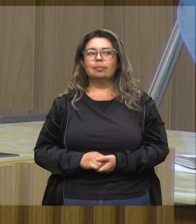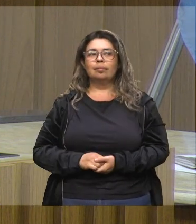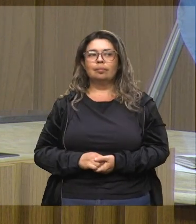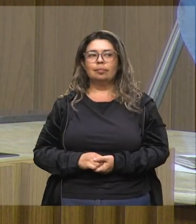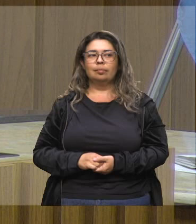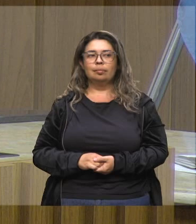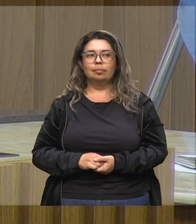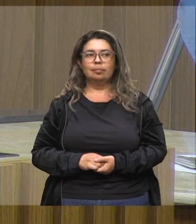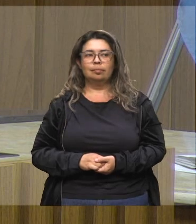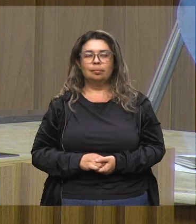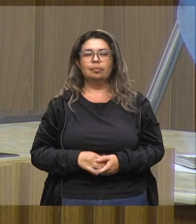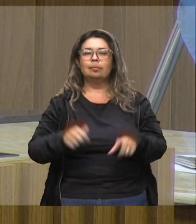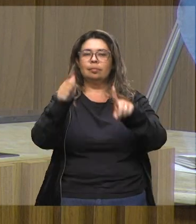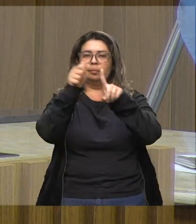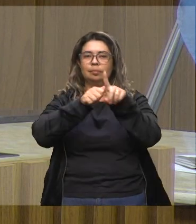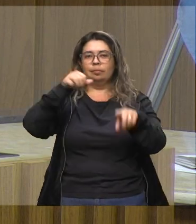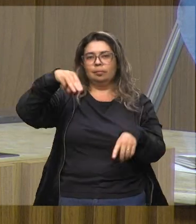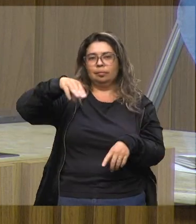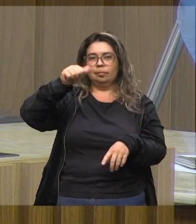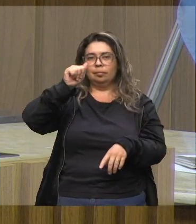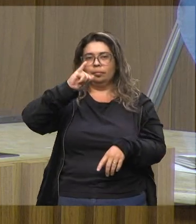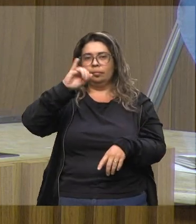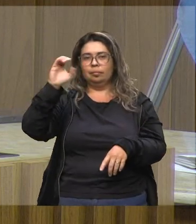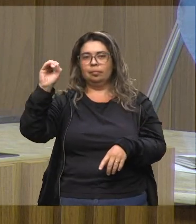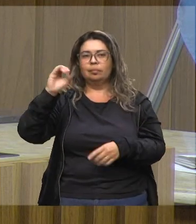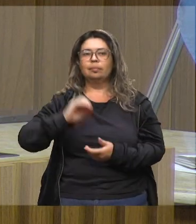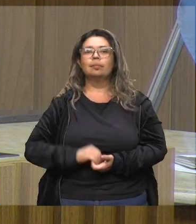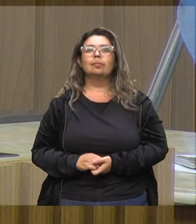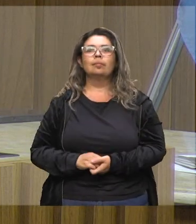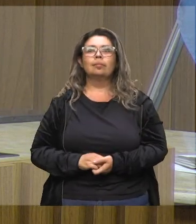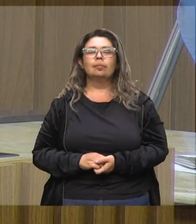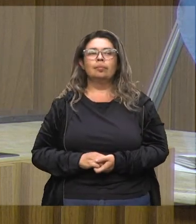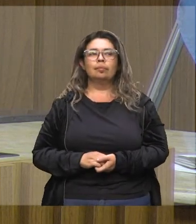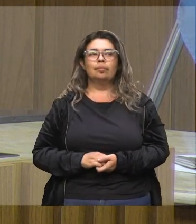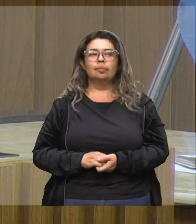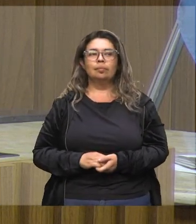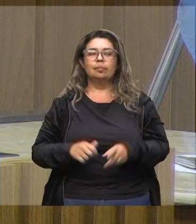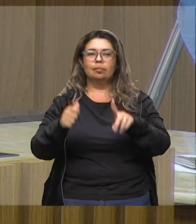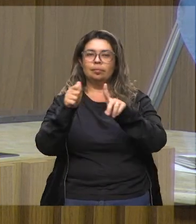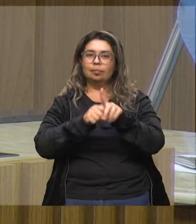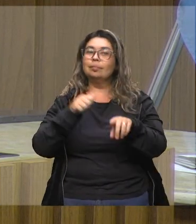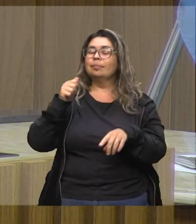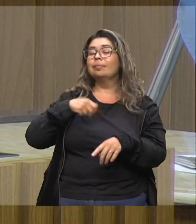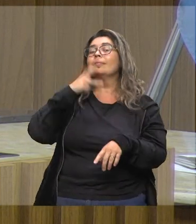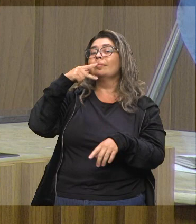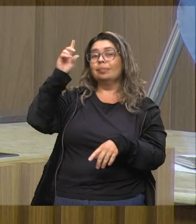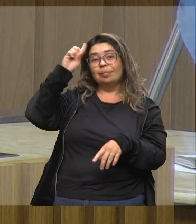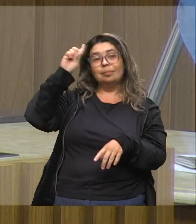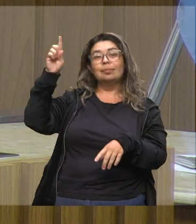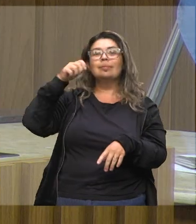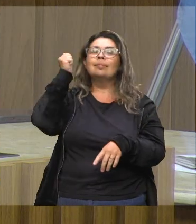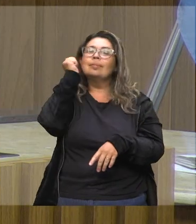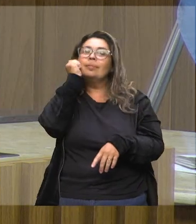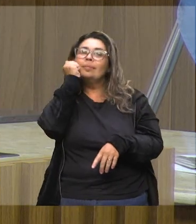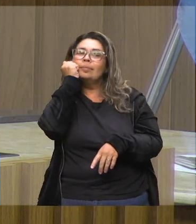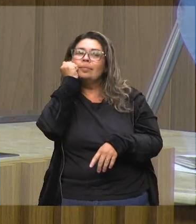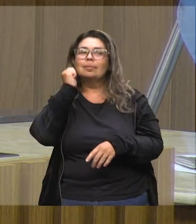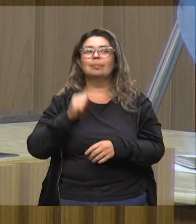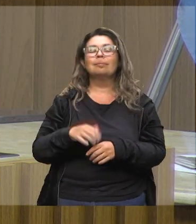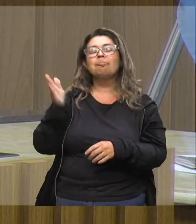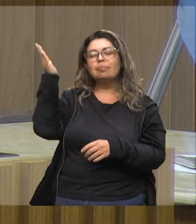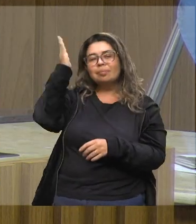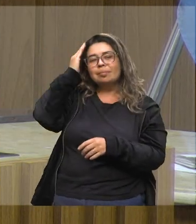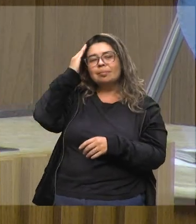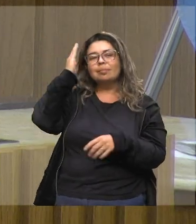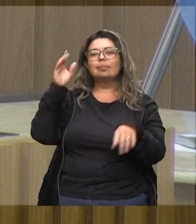nós estamos no mês de maio, um mês alusivo ao Dia das Mães, e para nós repensarmos